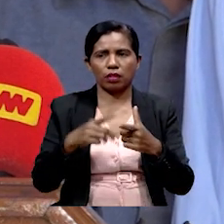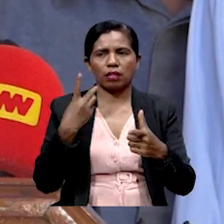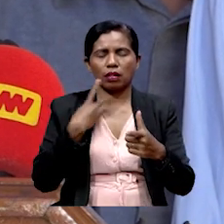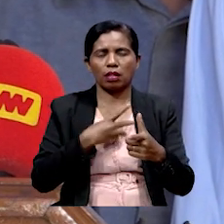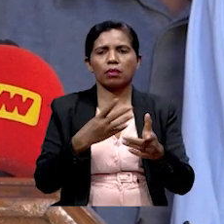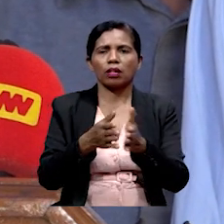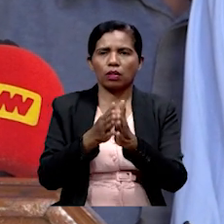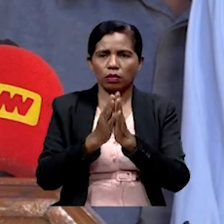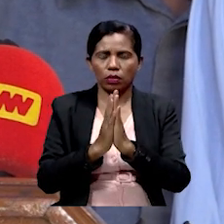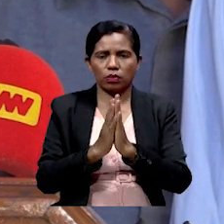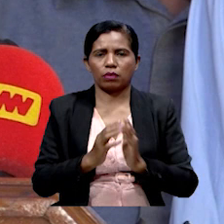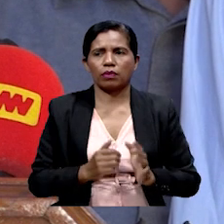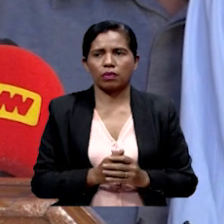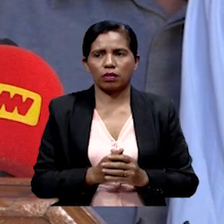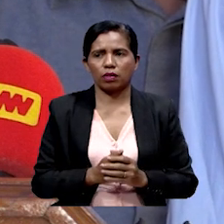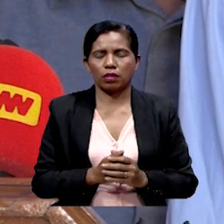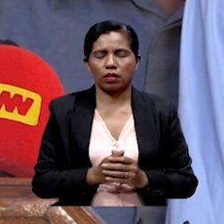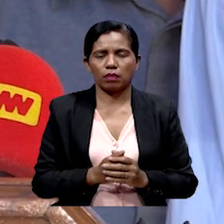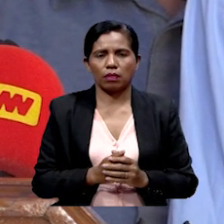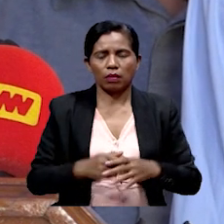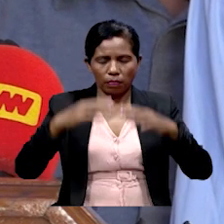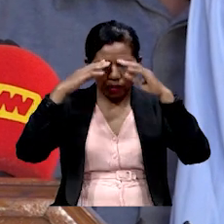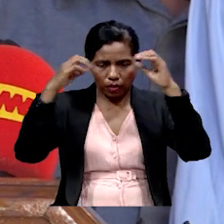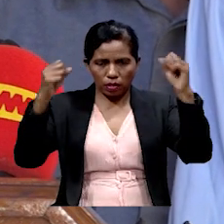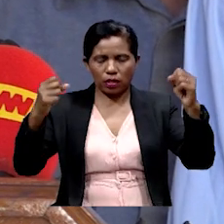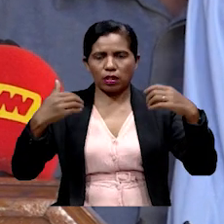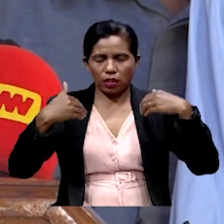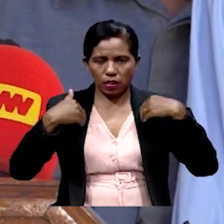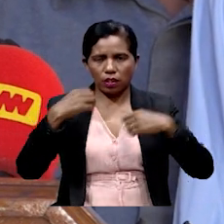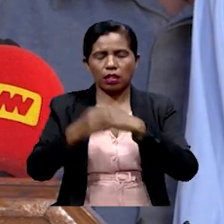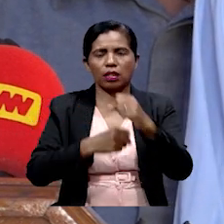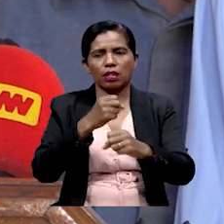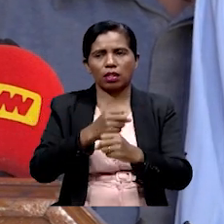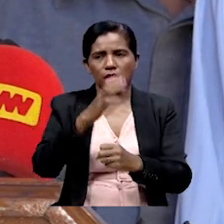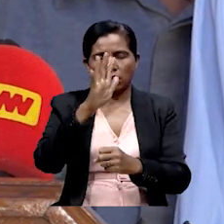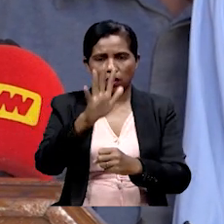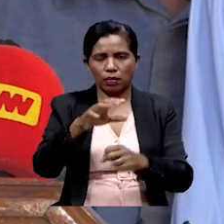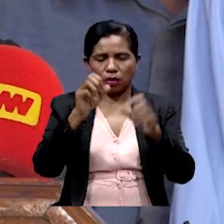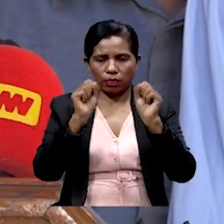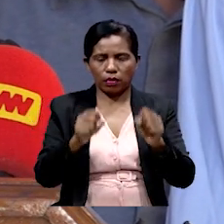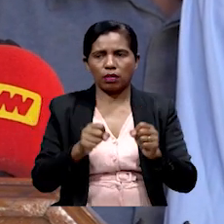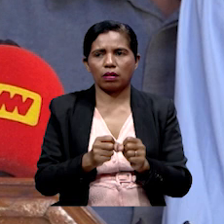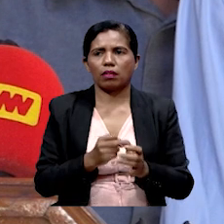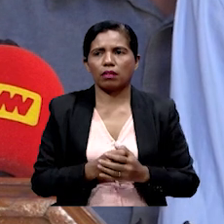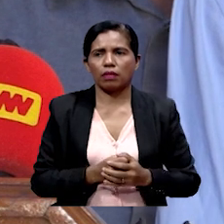husu Sua Excelência ihan ya mandatu tinan lima ne atu bele